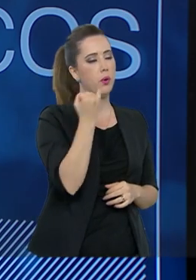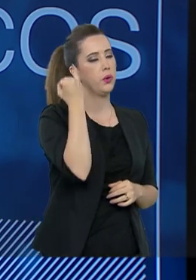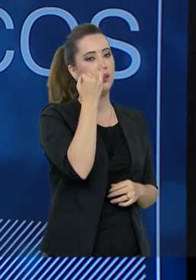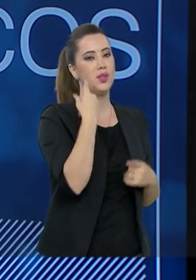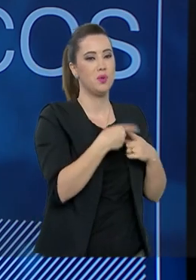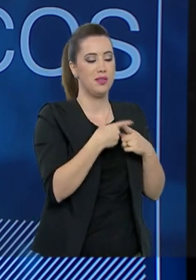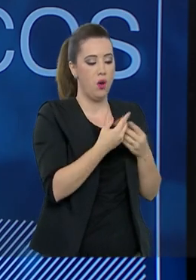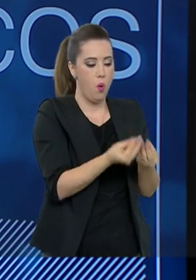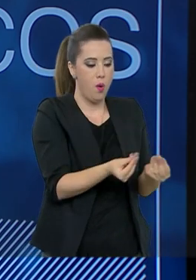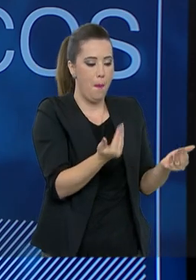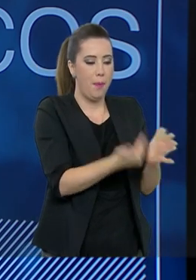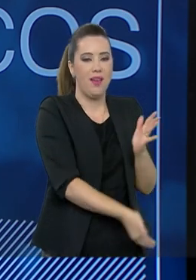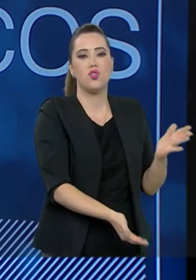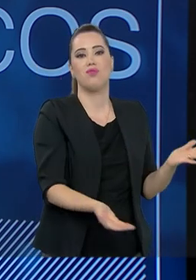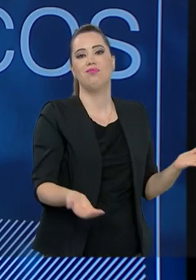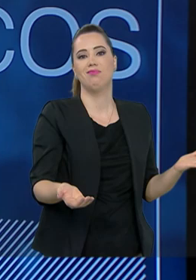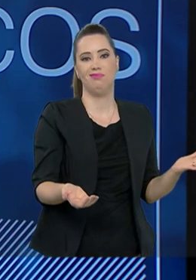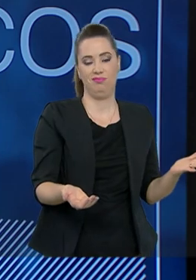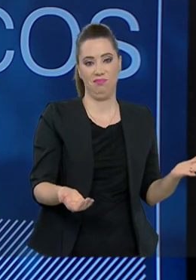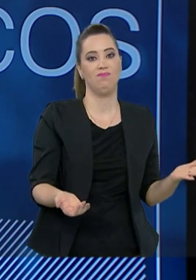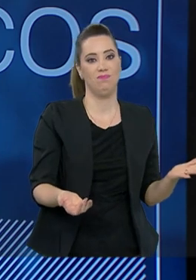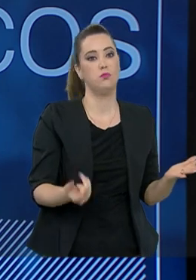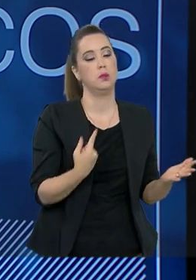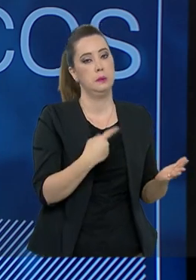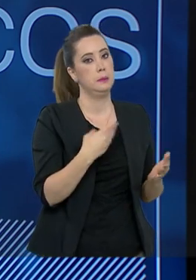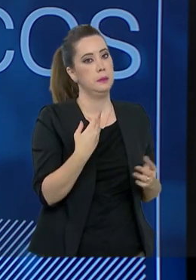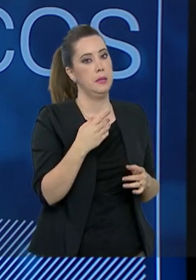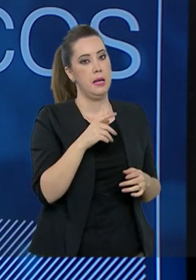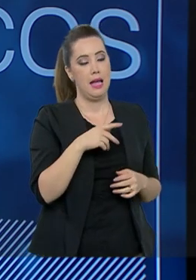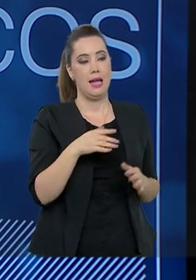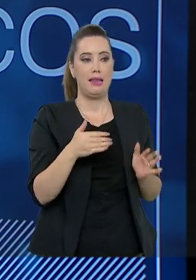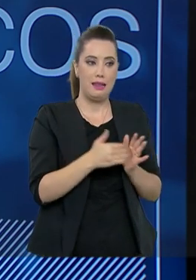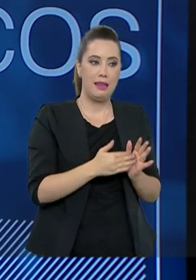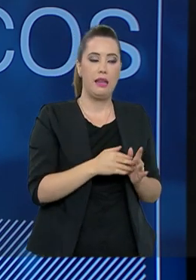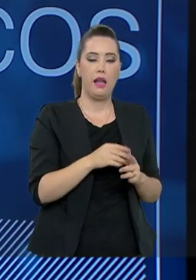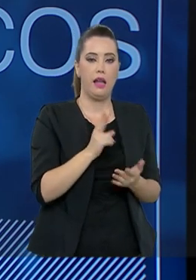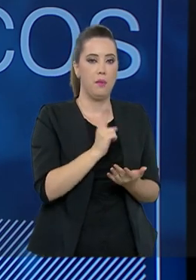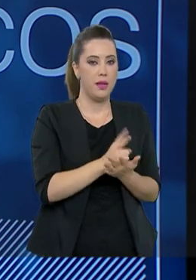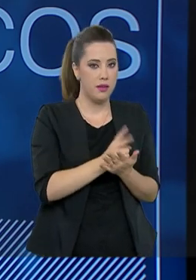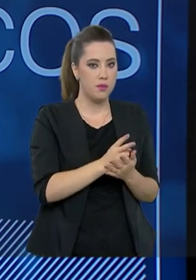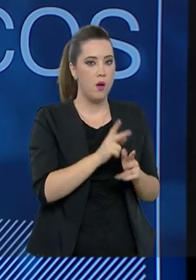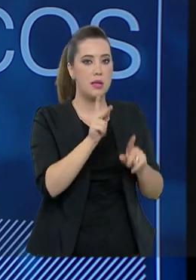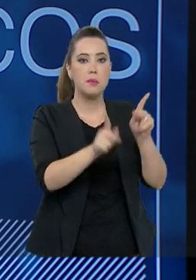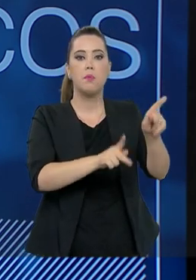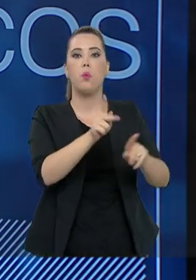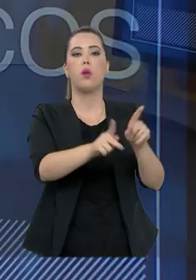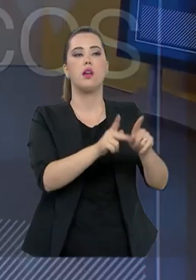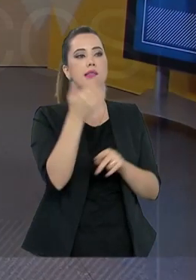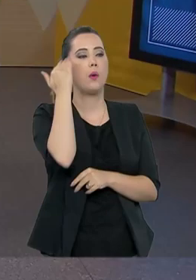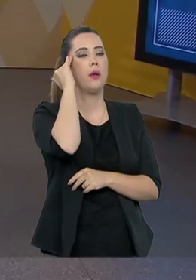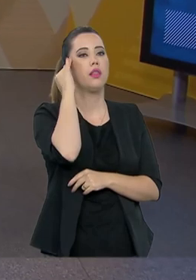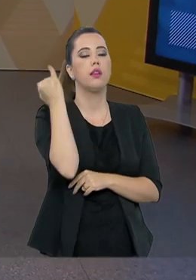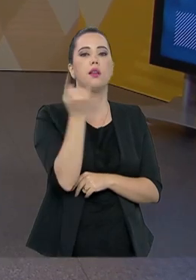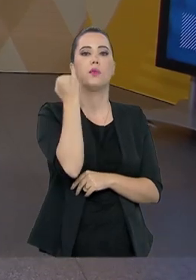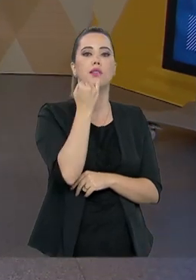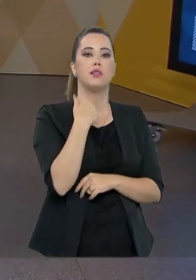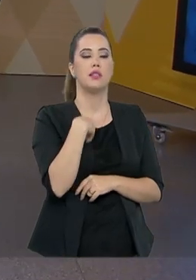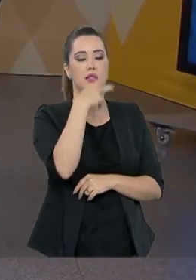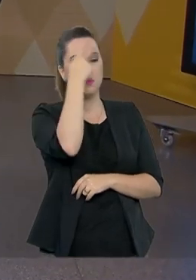seja perdido, né? É importante, eu acho que até a população entender a importância disso, né? Às vezes as pessoas até